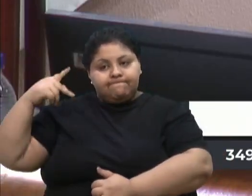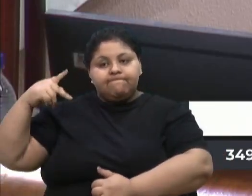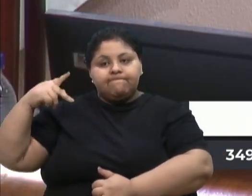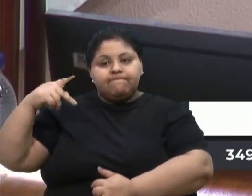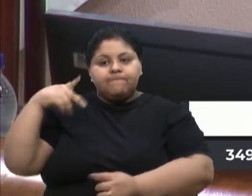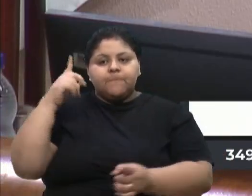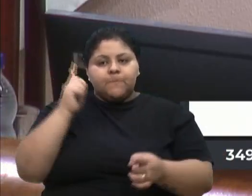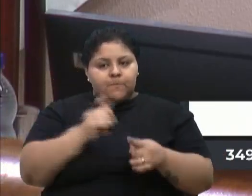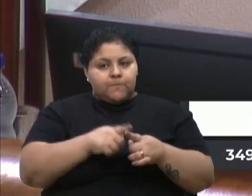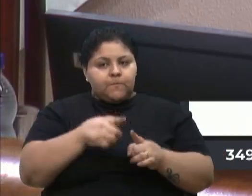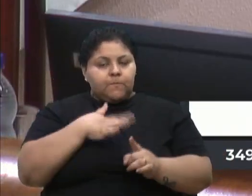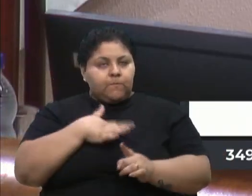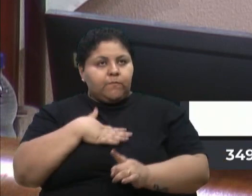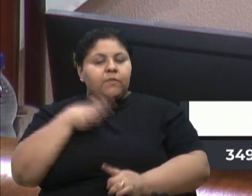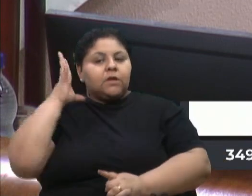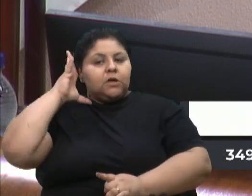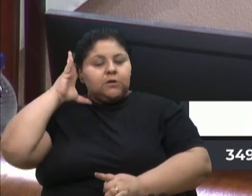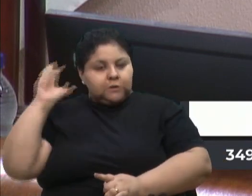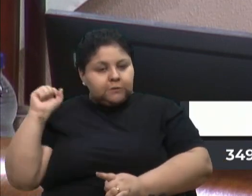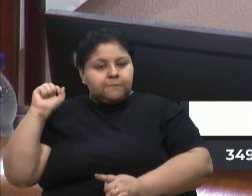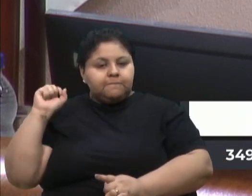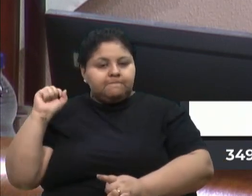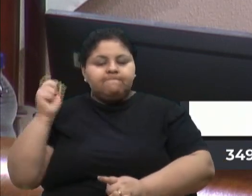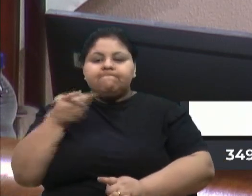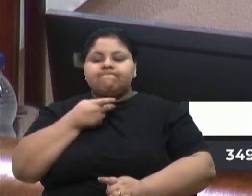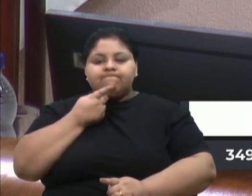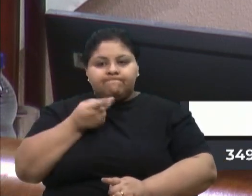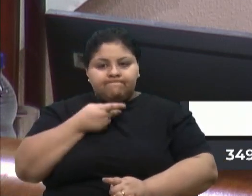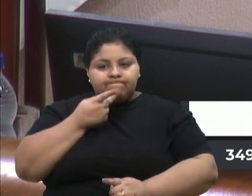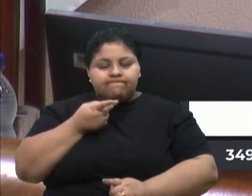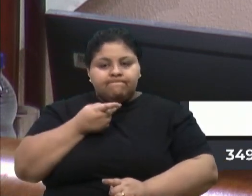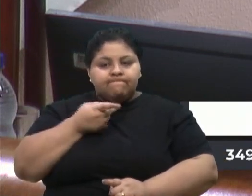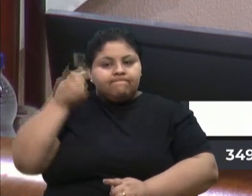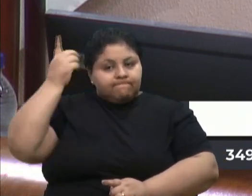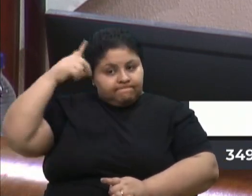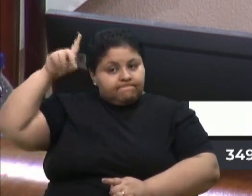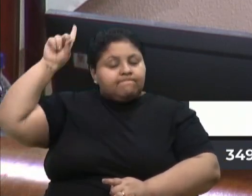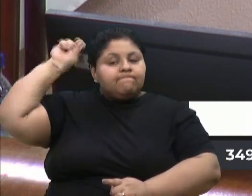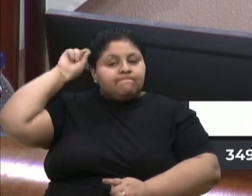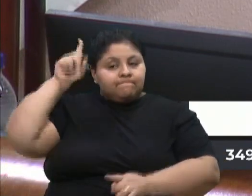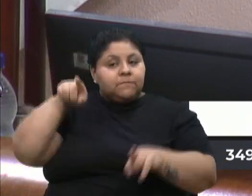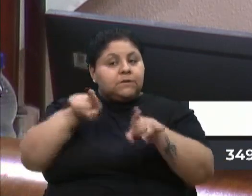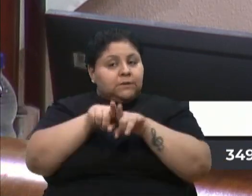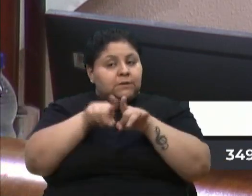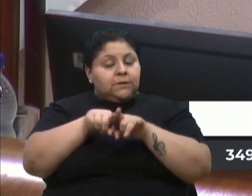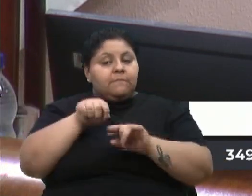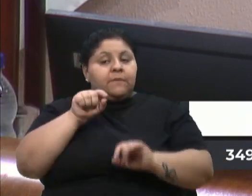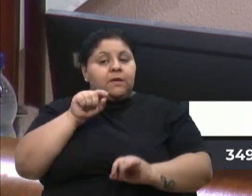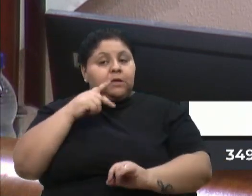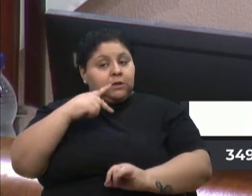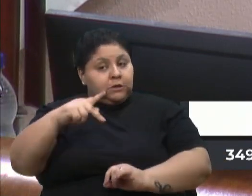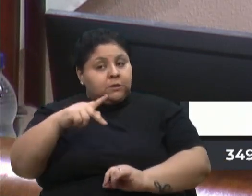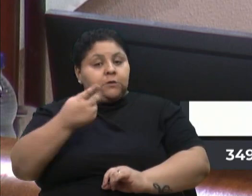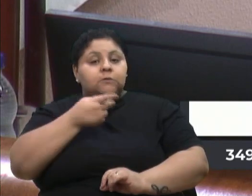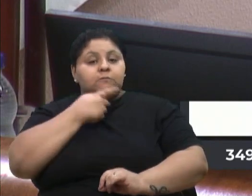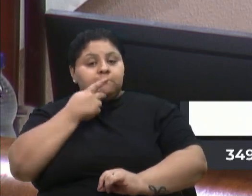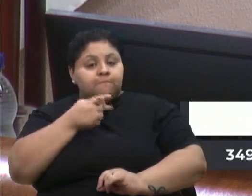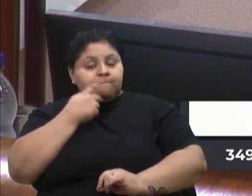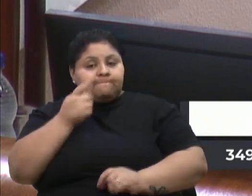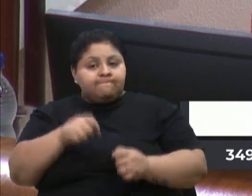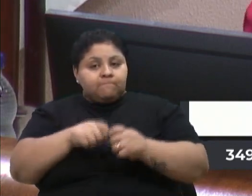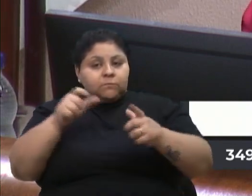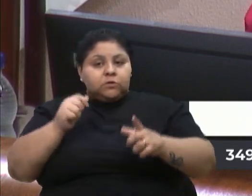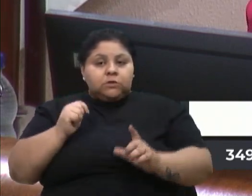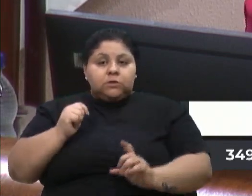Porque eu ouvi na fala do vereador Lucas e ouvi na sua fala também um grande elogio ao